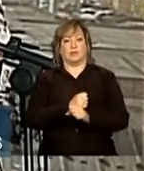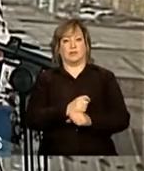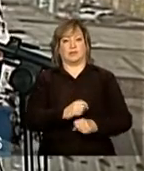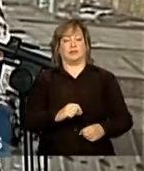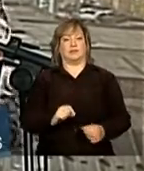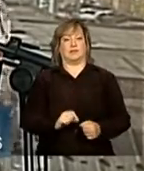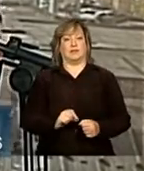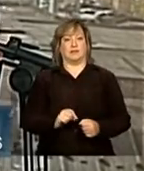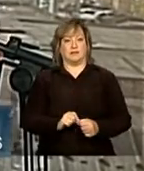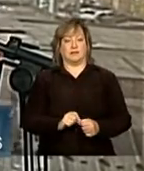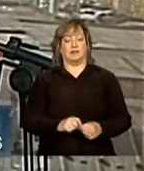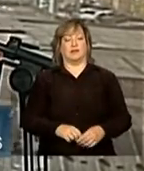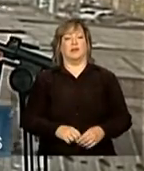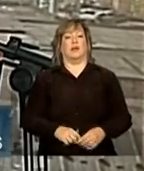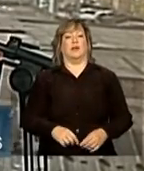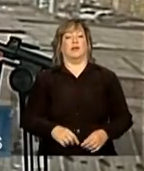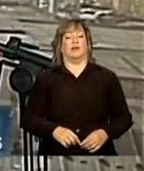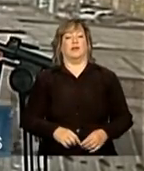foram construídos